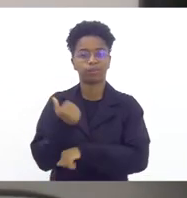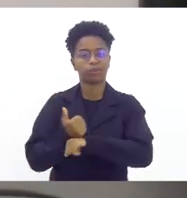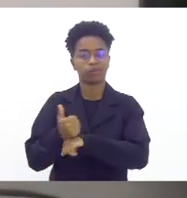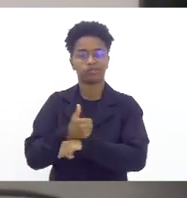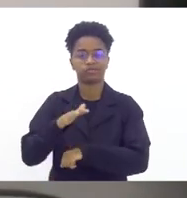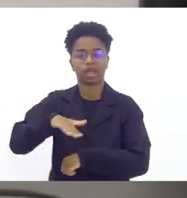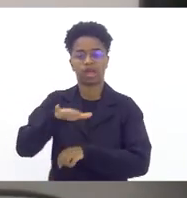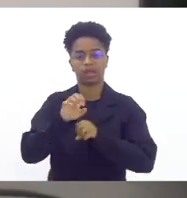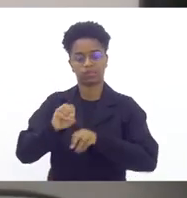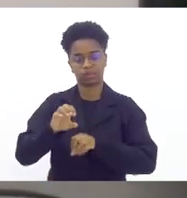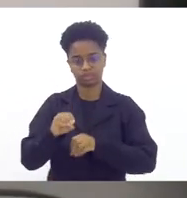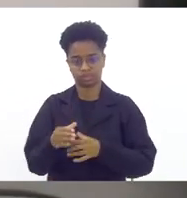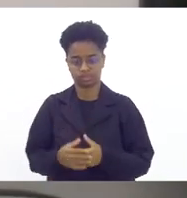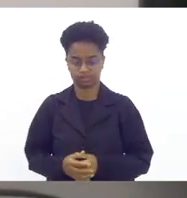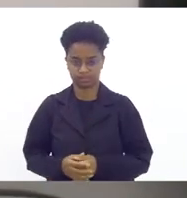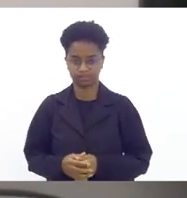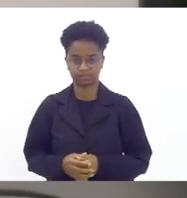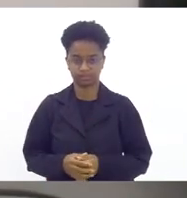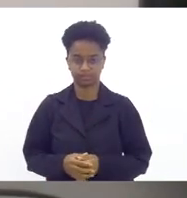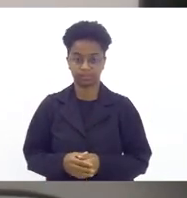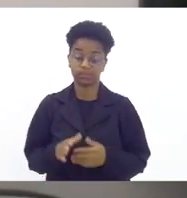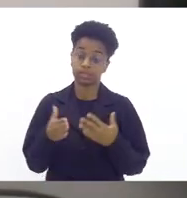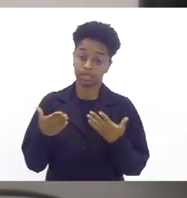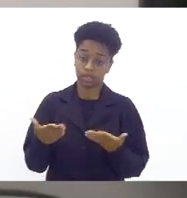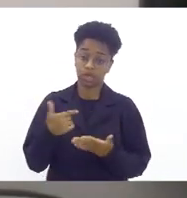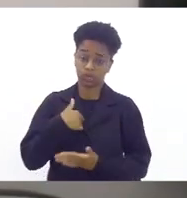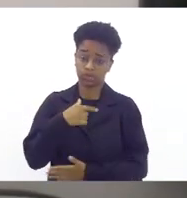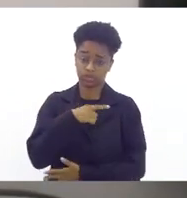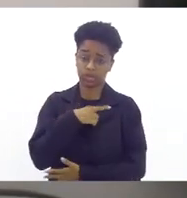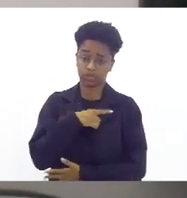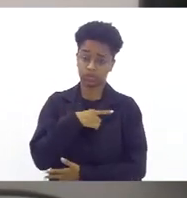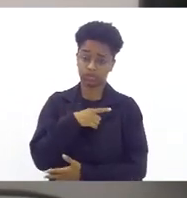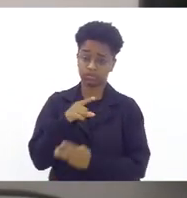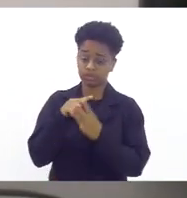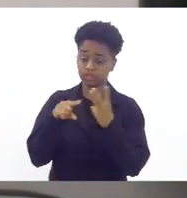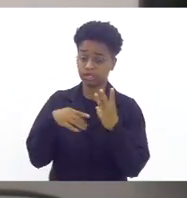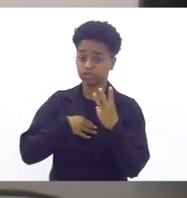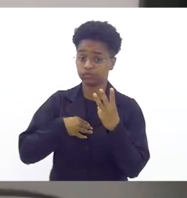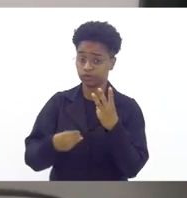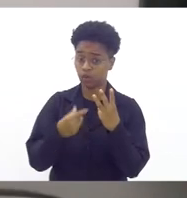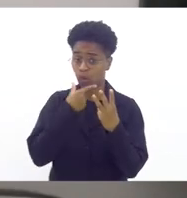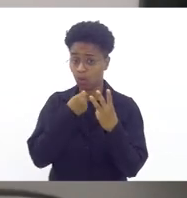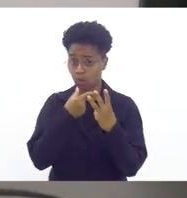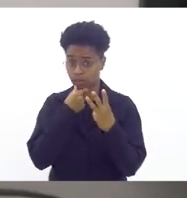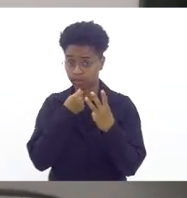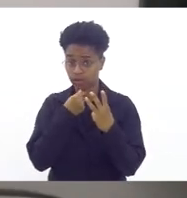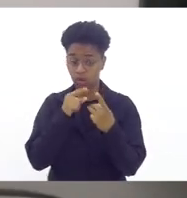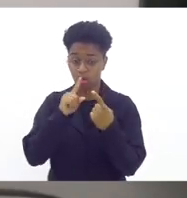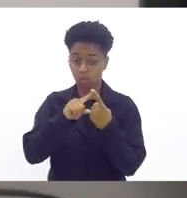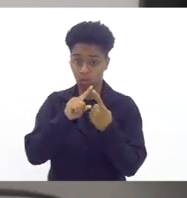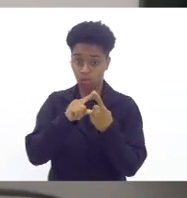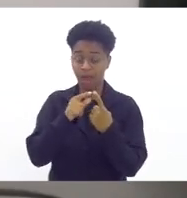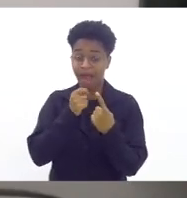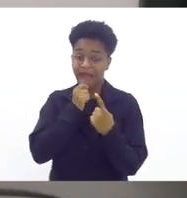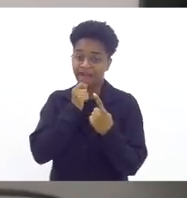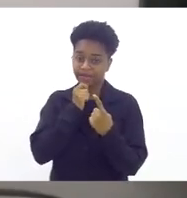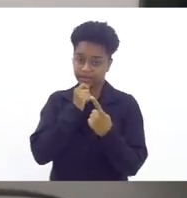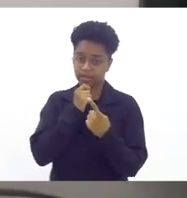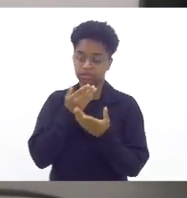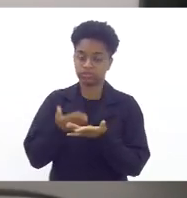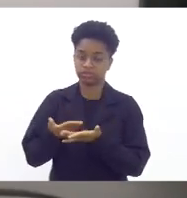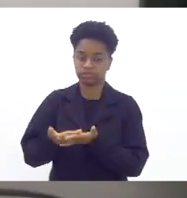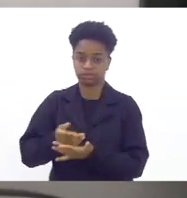educação. Então, eu tenho um filho, tenho três filhos homens e tenho um filho que ainda está cursando o ensino